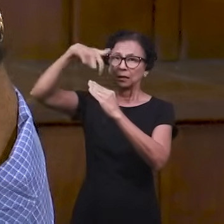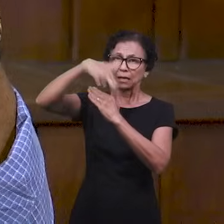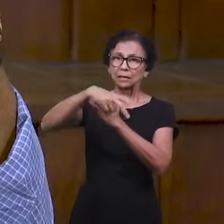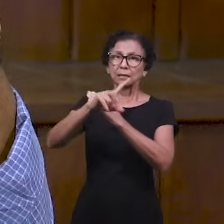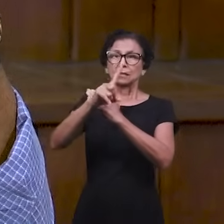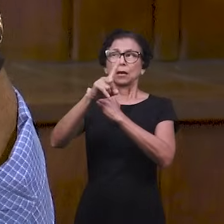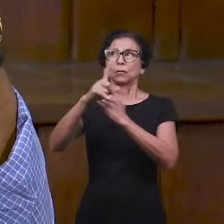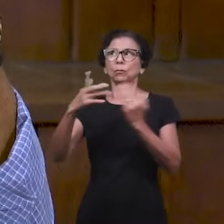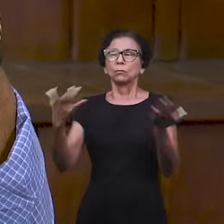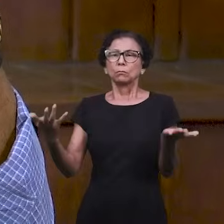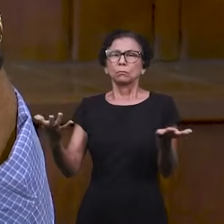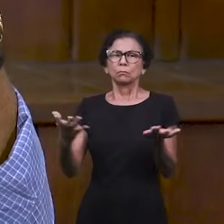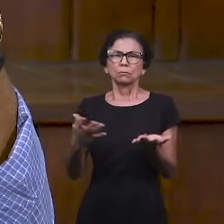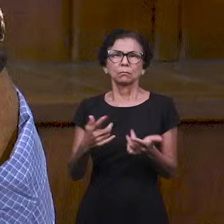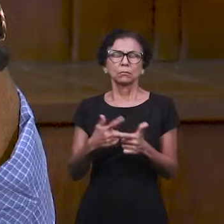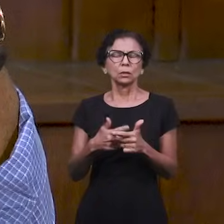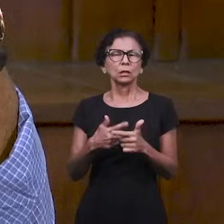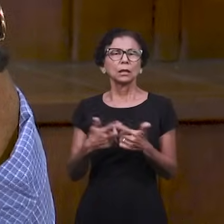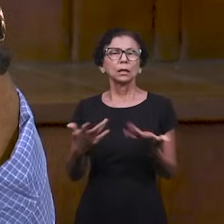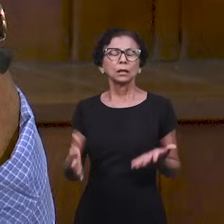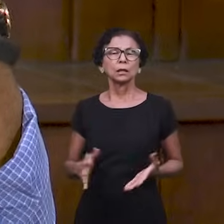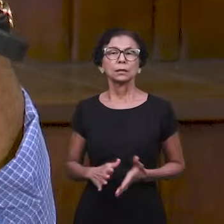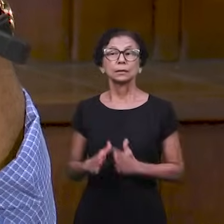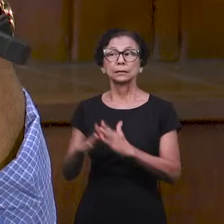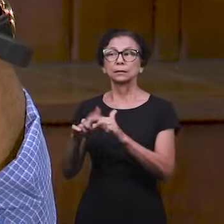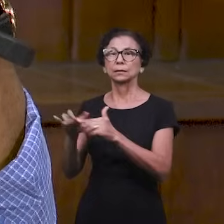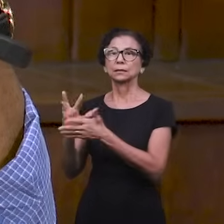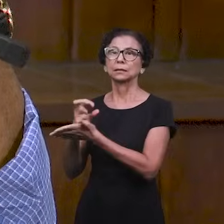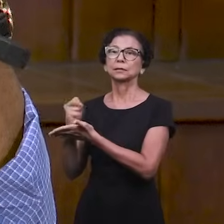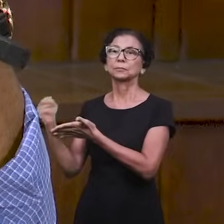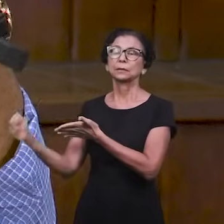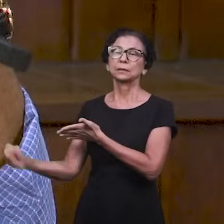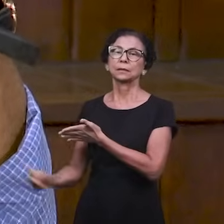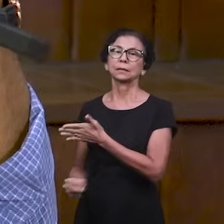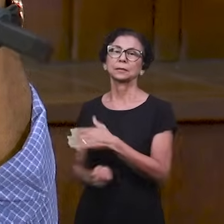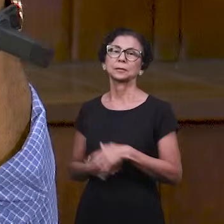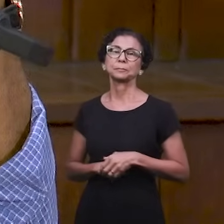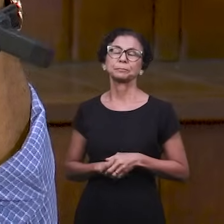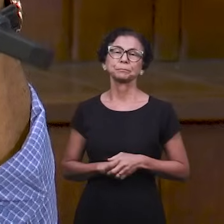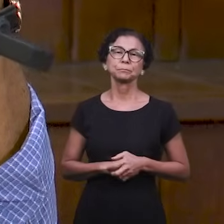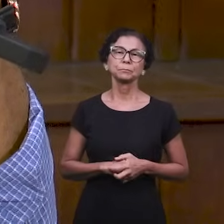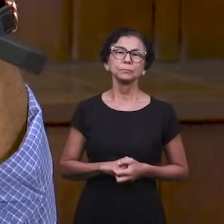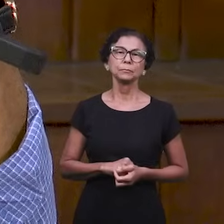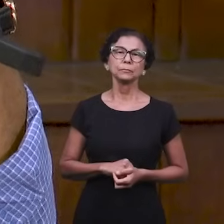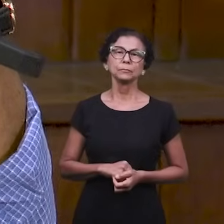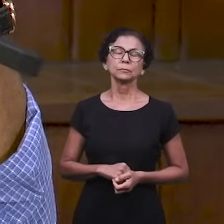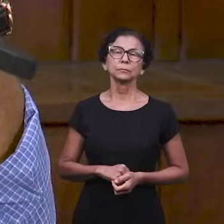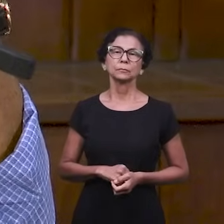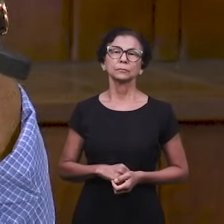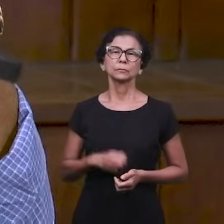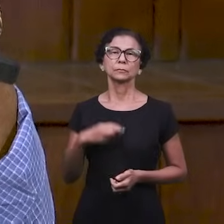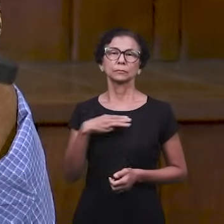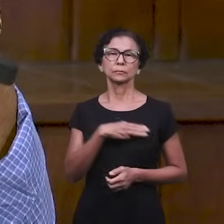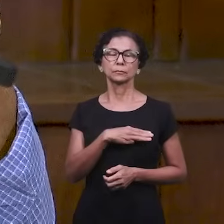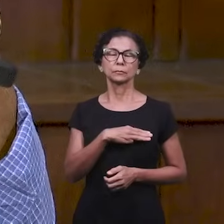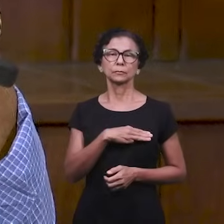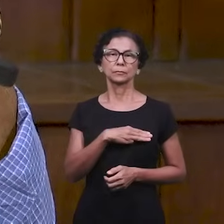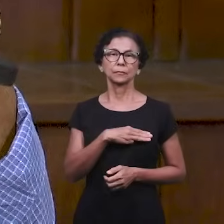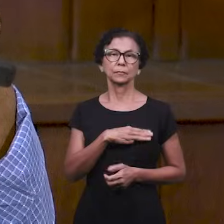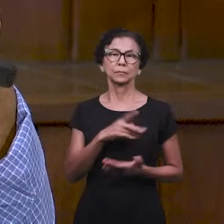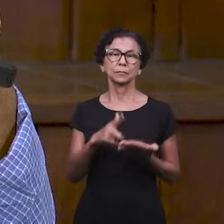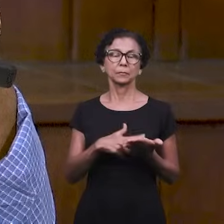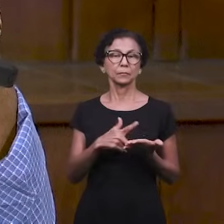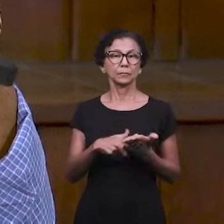que vai acontecer? Vem a grande tribulação. E o texto de Mateus é muito claro, quando diz o seguinte,